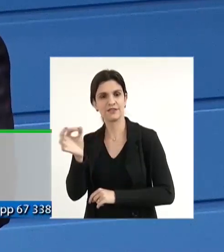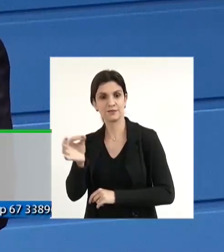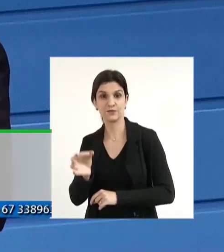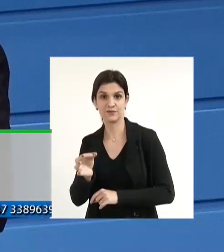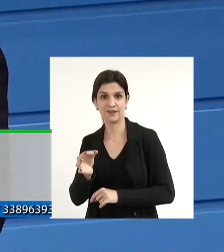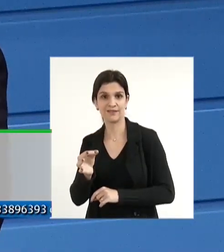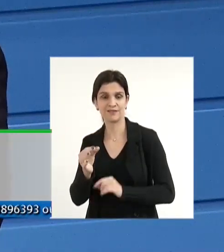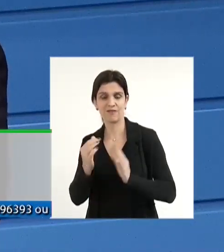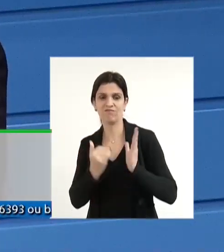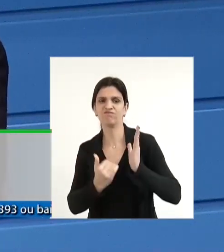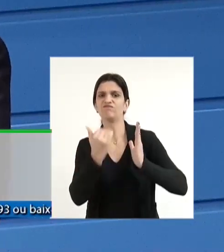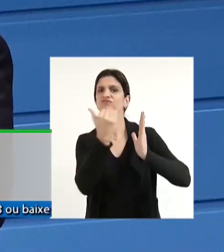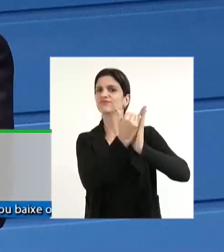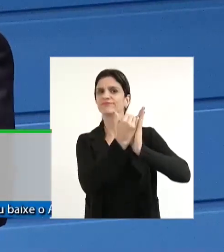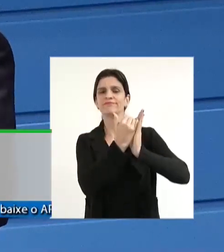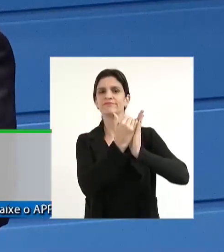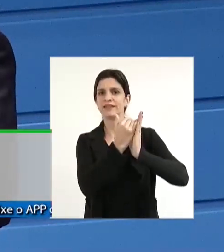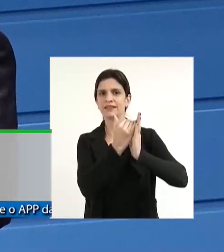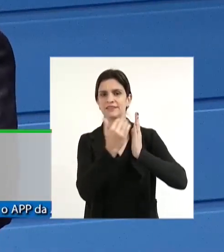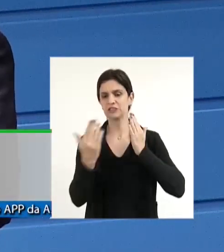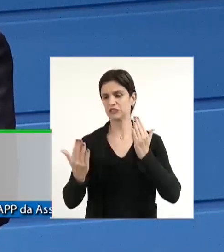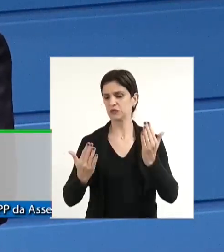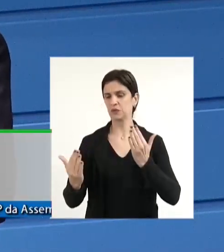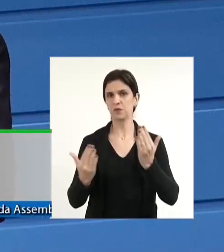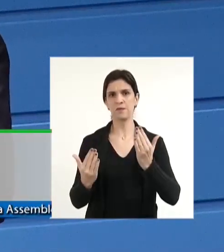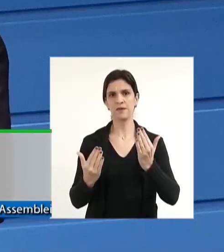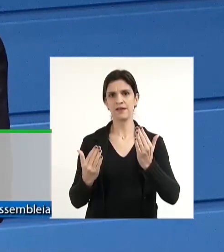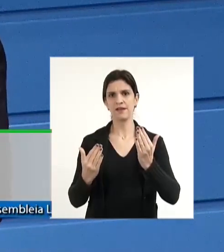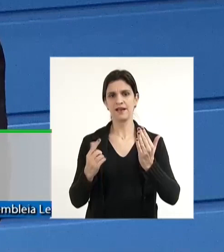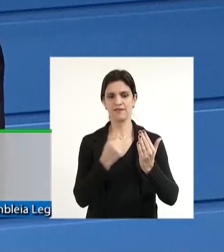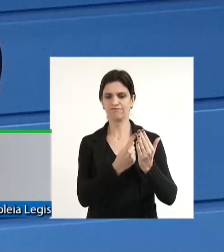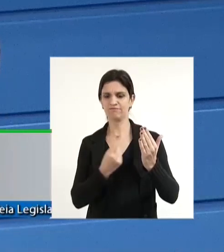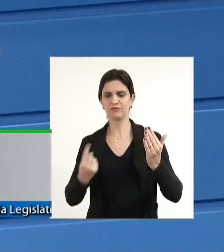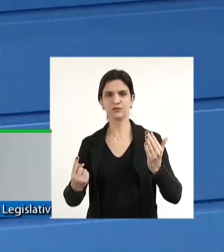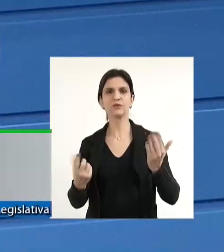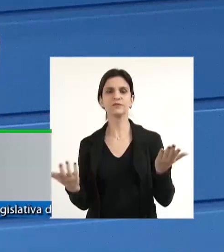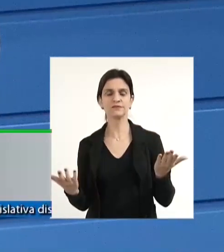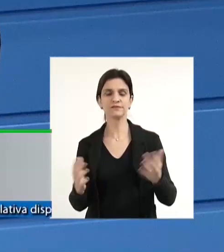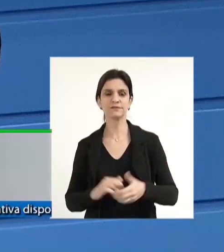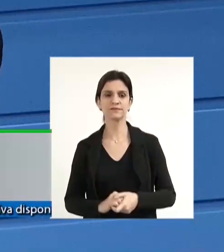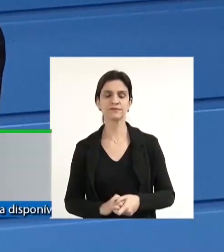à inflação. Não justifica. Segundo,